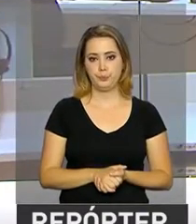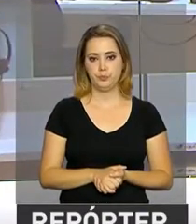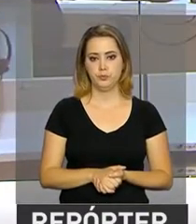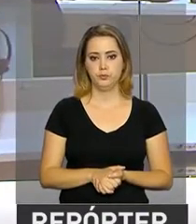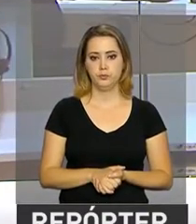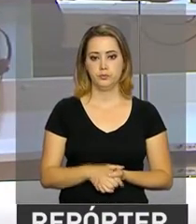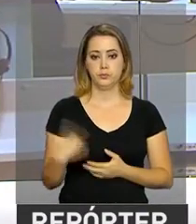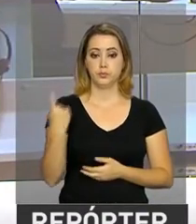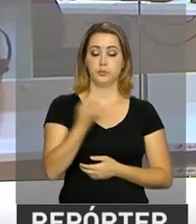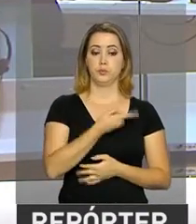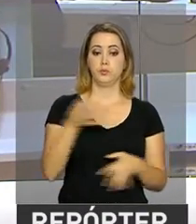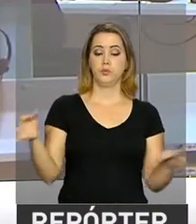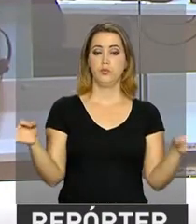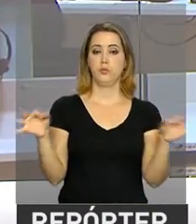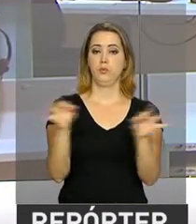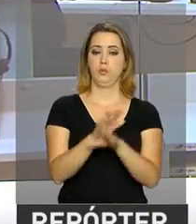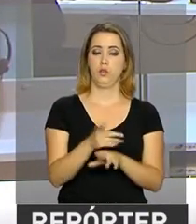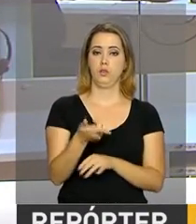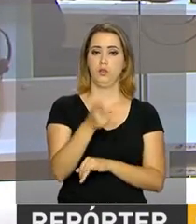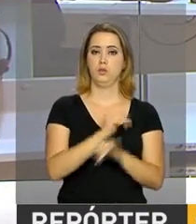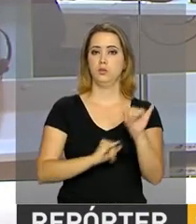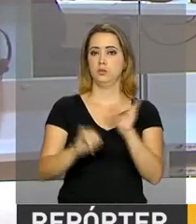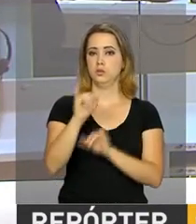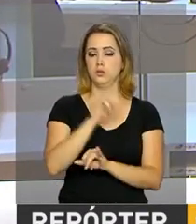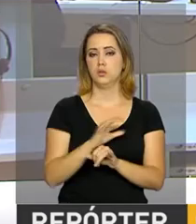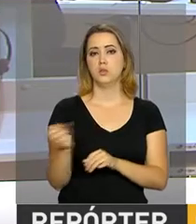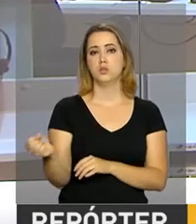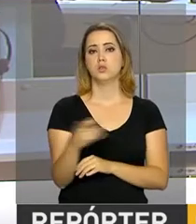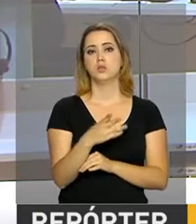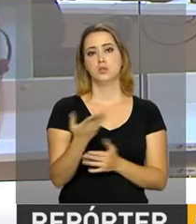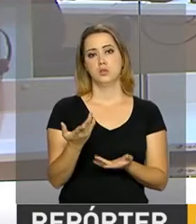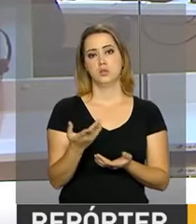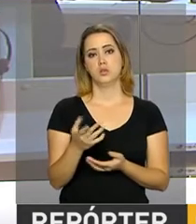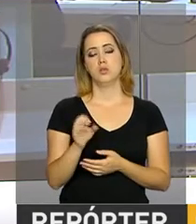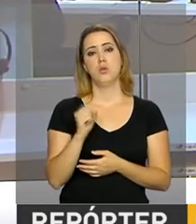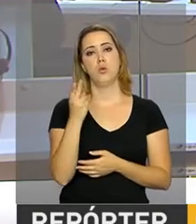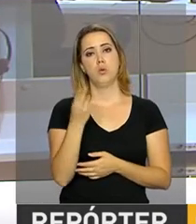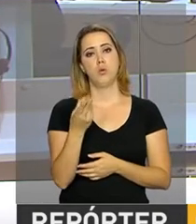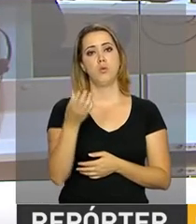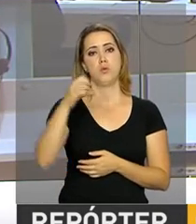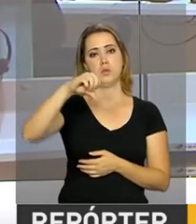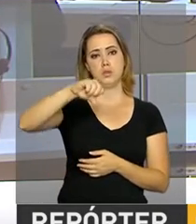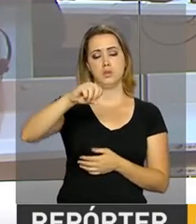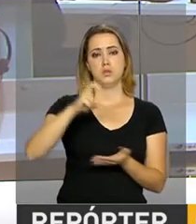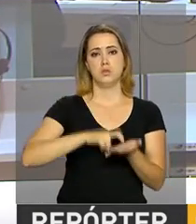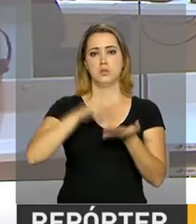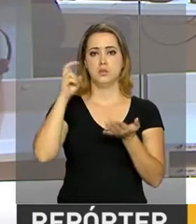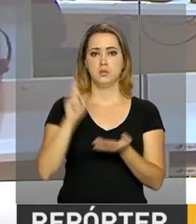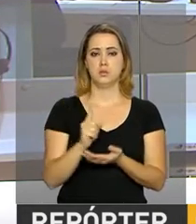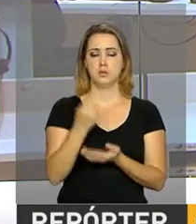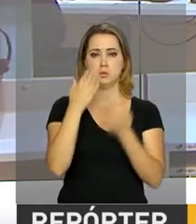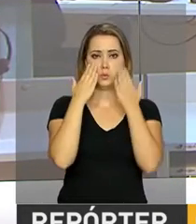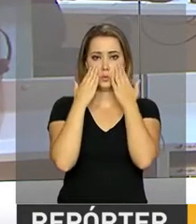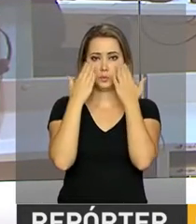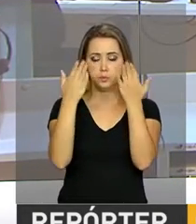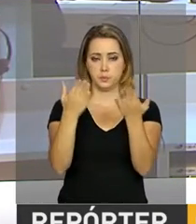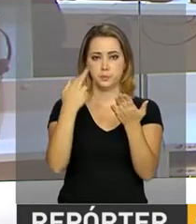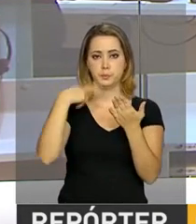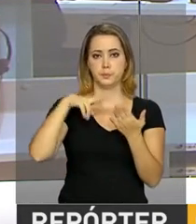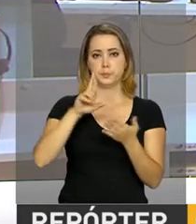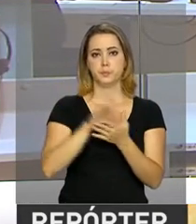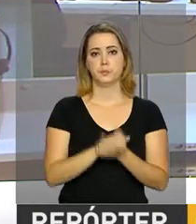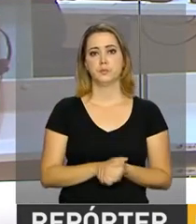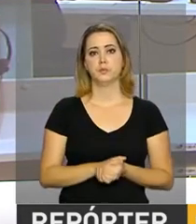nós ficamos por aqui voltamos a qualquer momento com novas informações ou amanhã às 9 da manhã na primeira edição do repórter